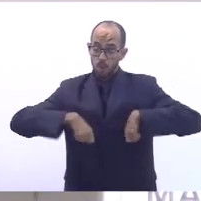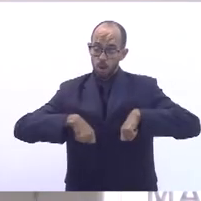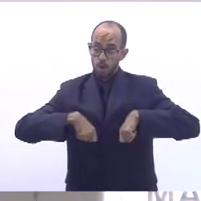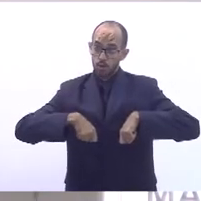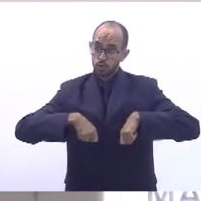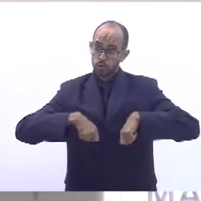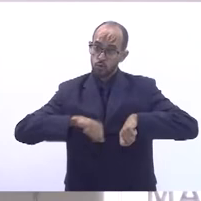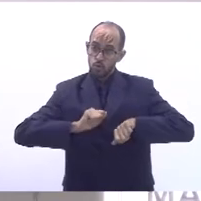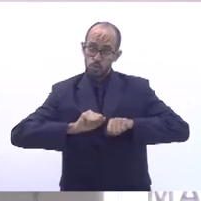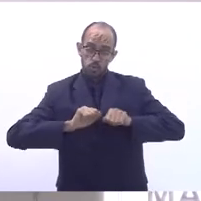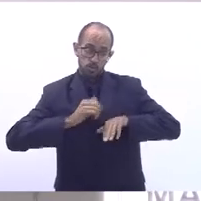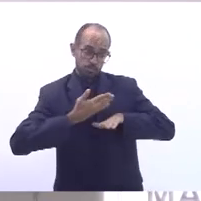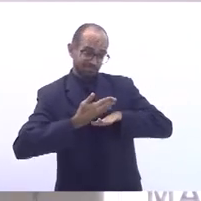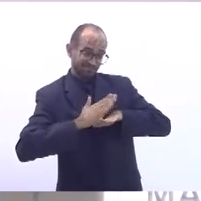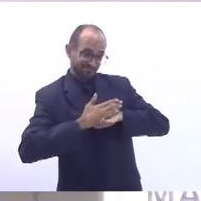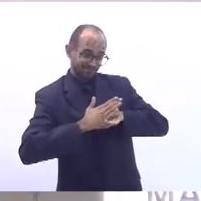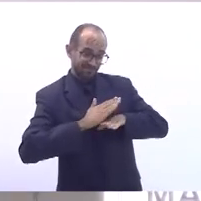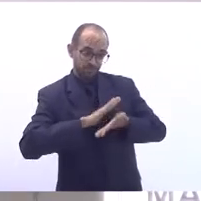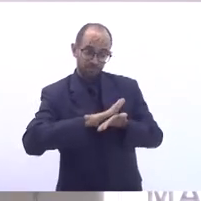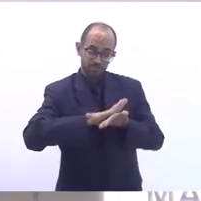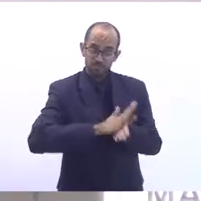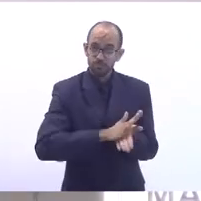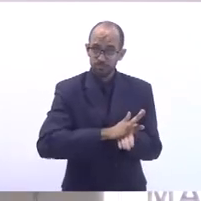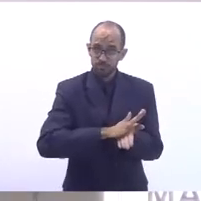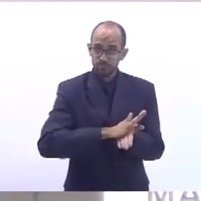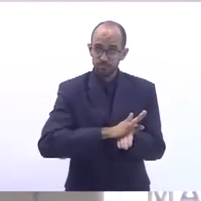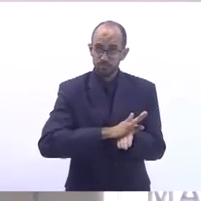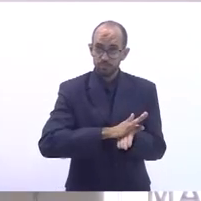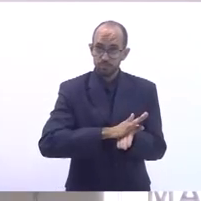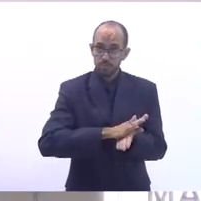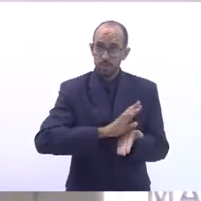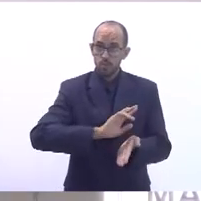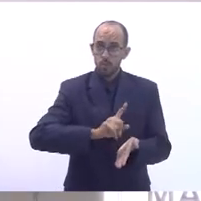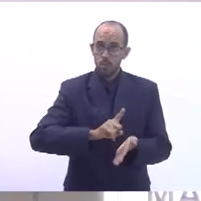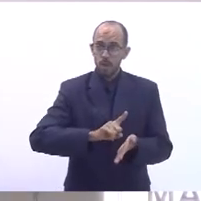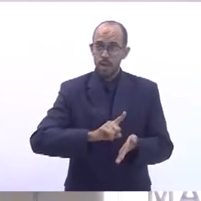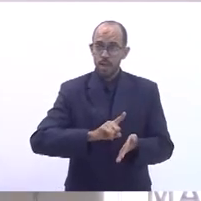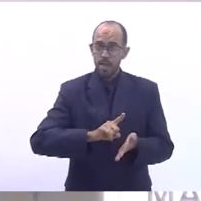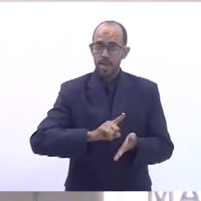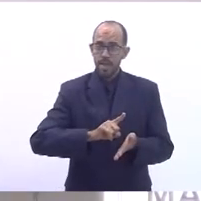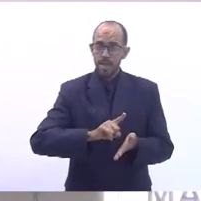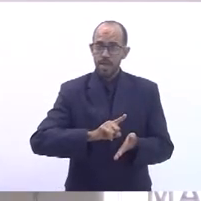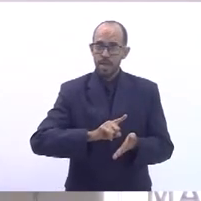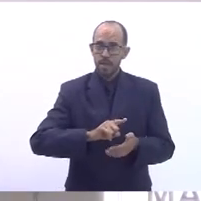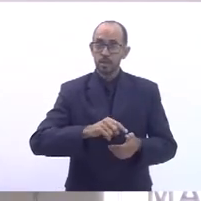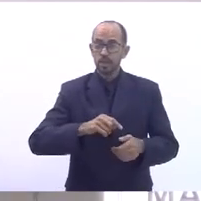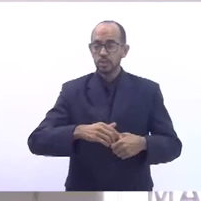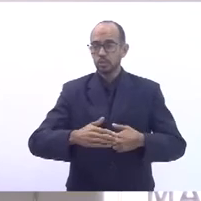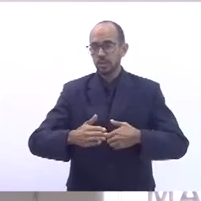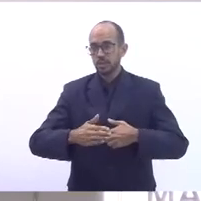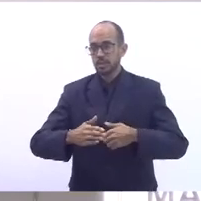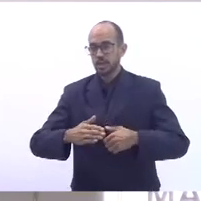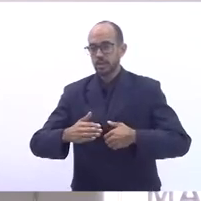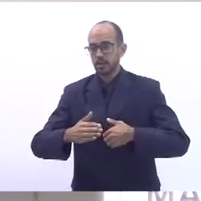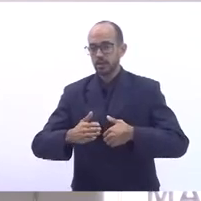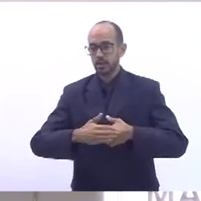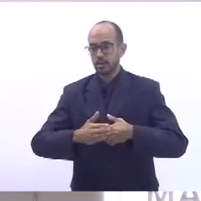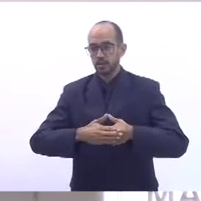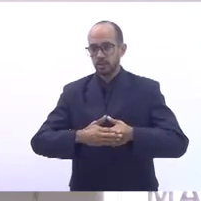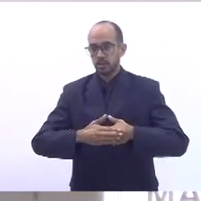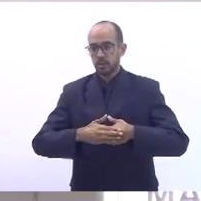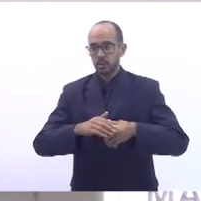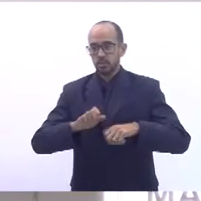prática racismo não de forma proposital mas de forma estrutural e de forma estruturante querendo ou não